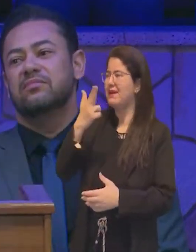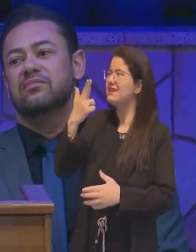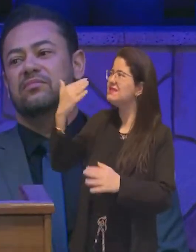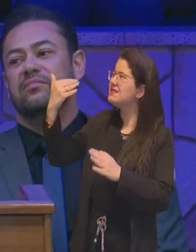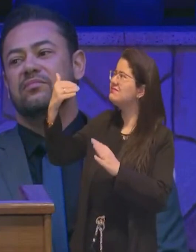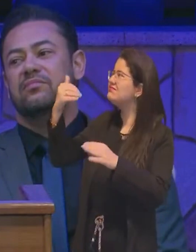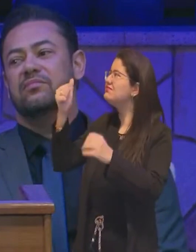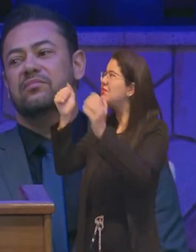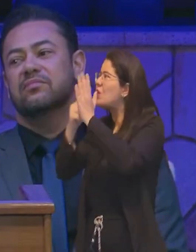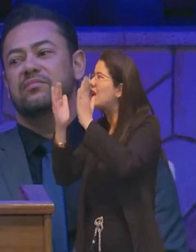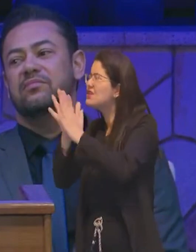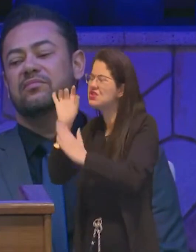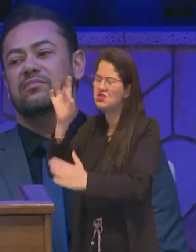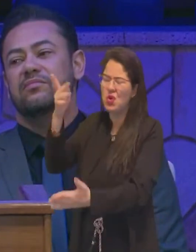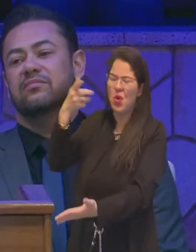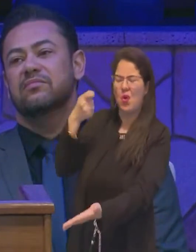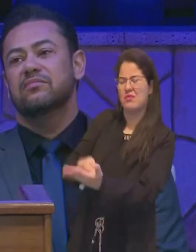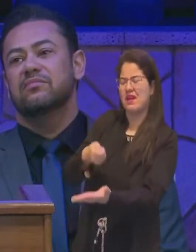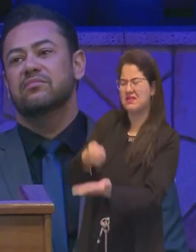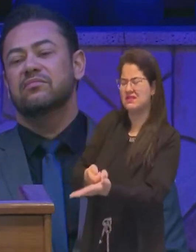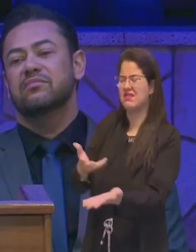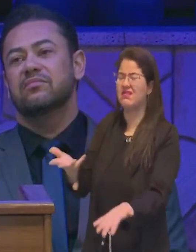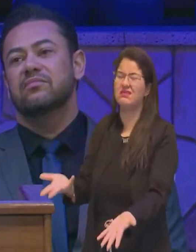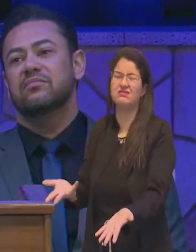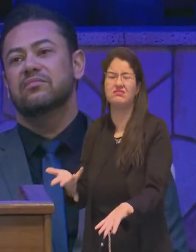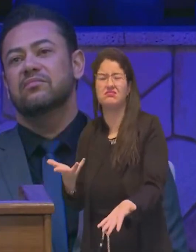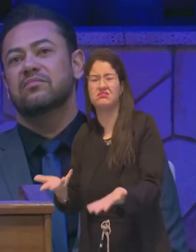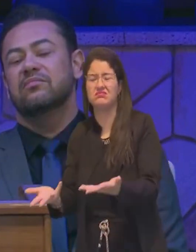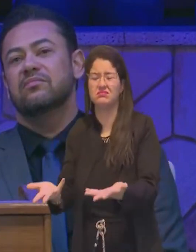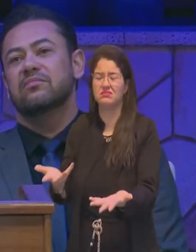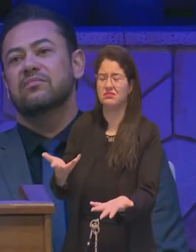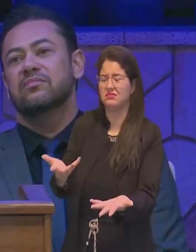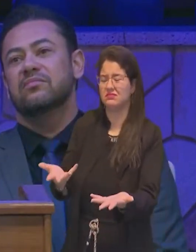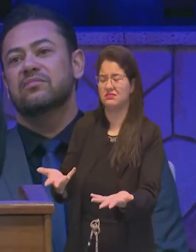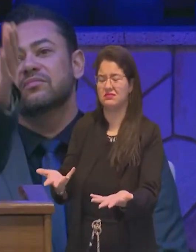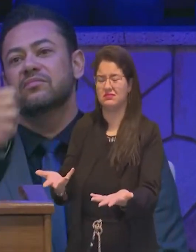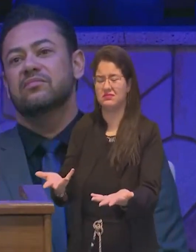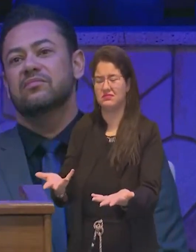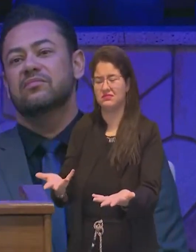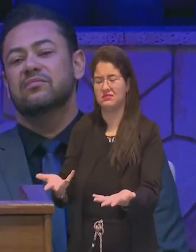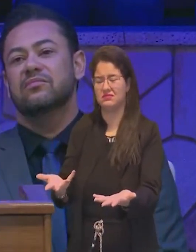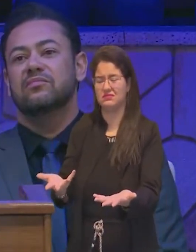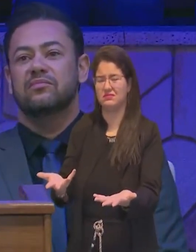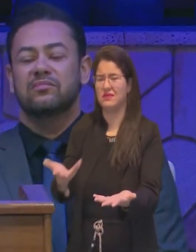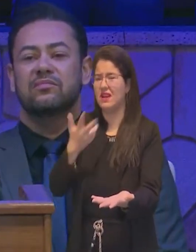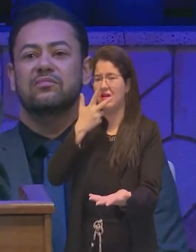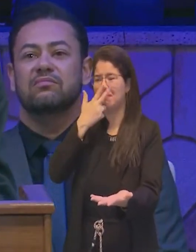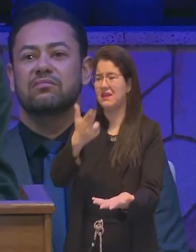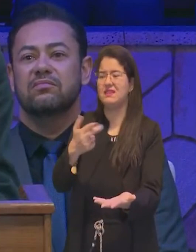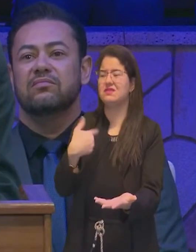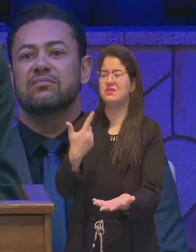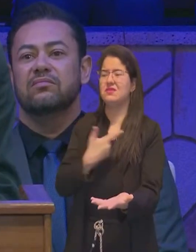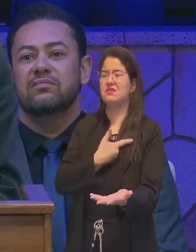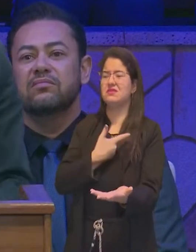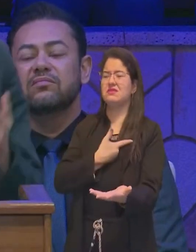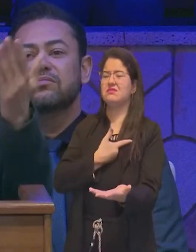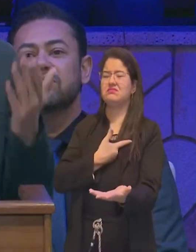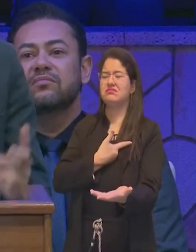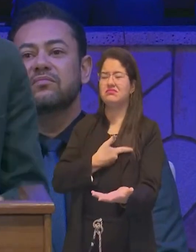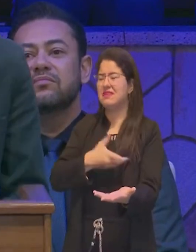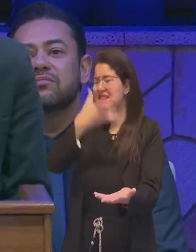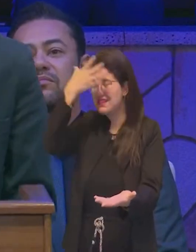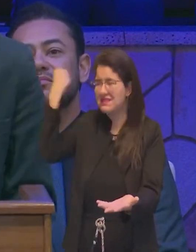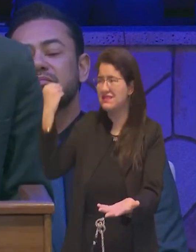obrigação e mais algo natural assim, do que realmente um privilégio e algo bom que nós temos,